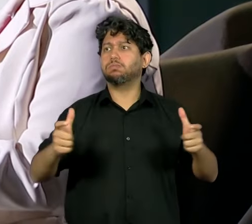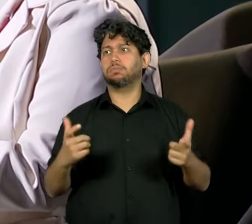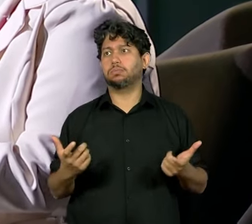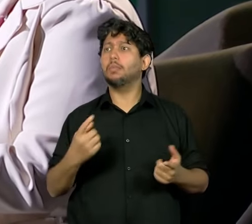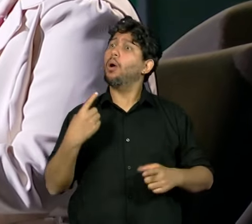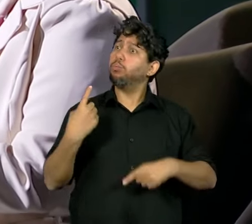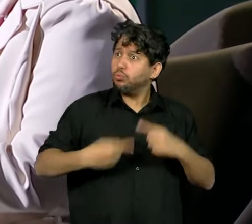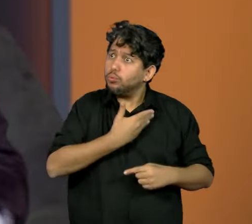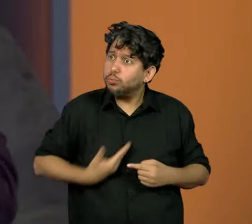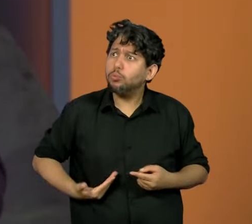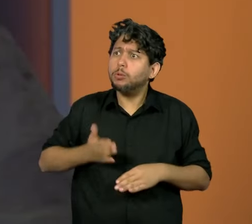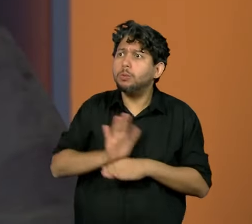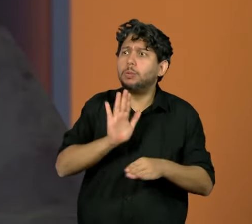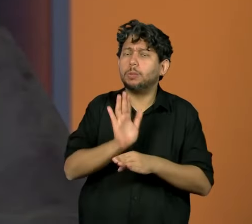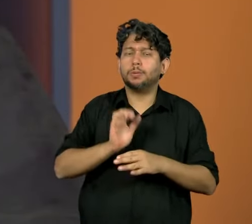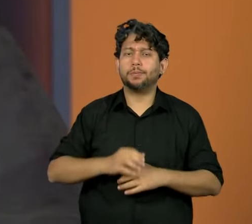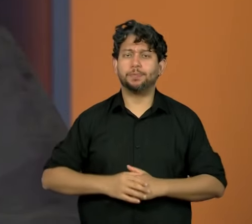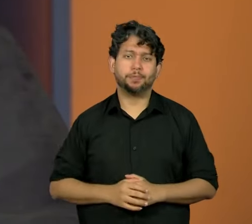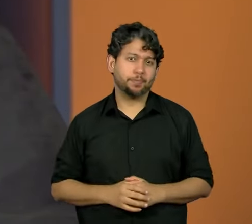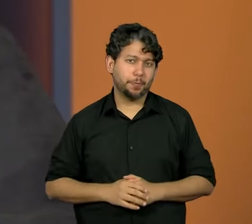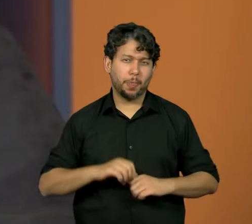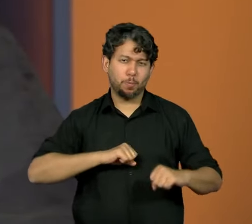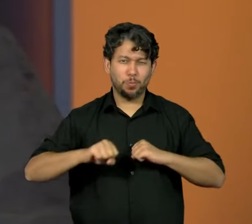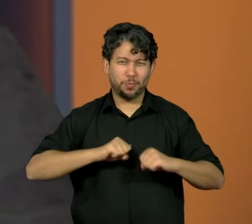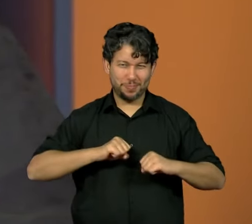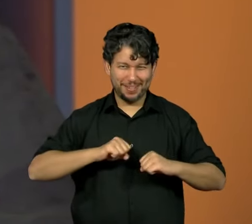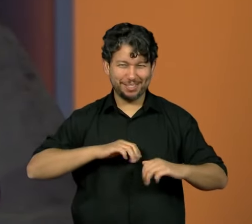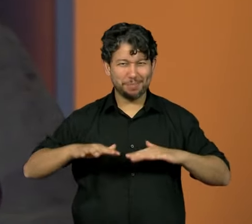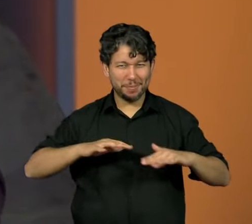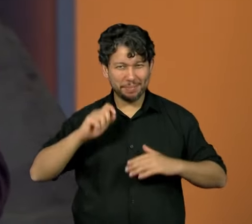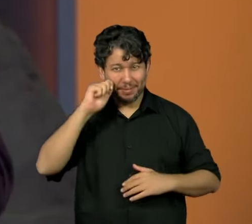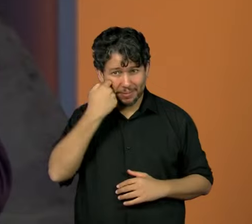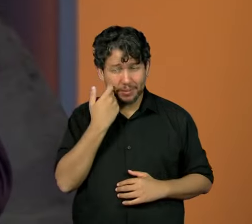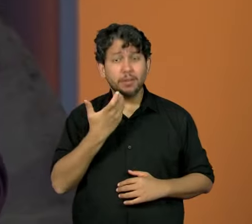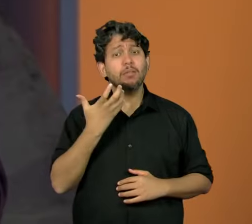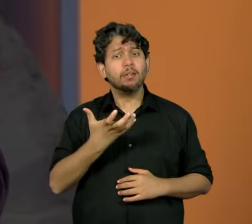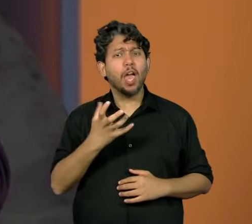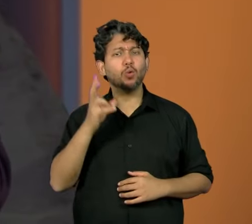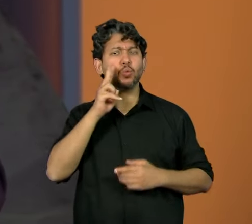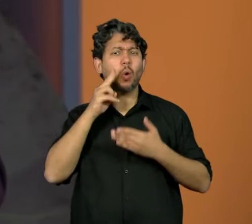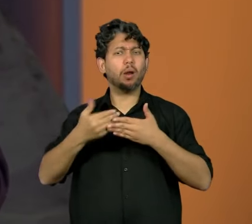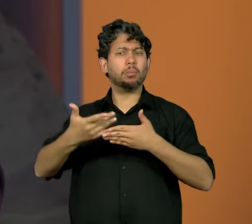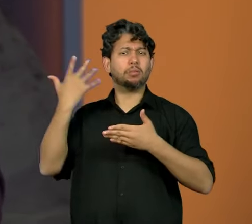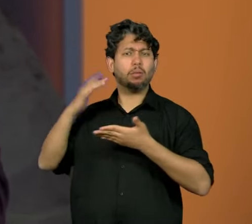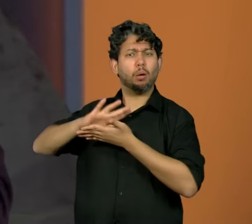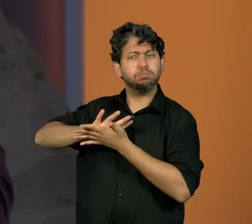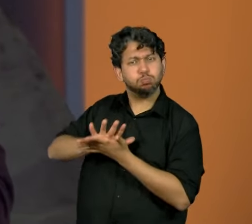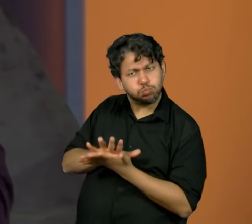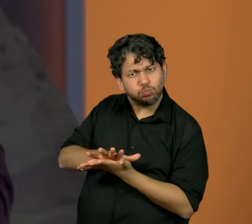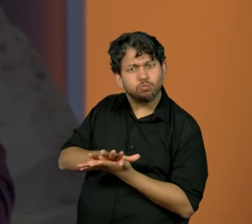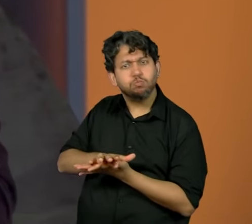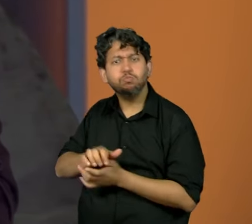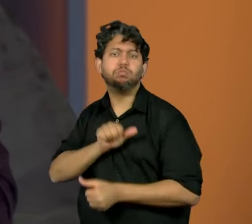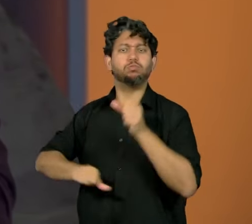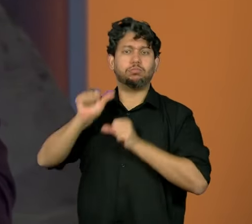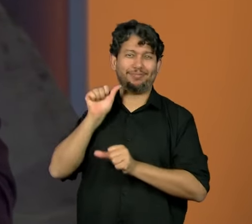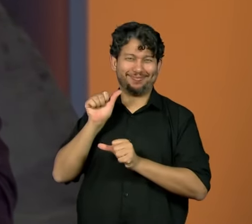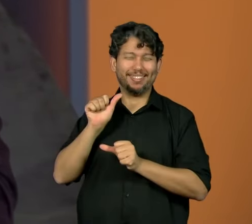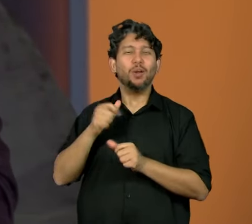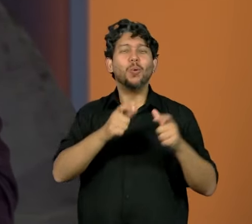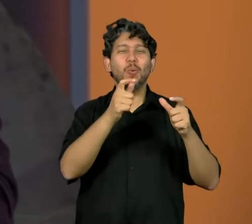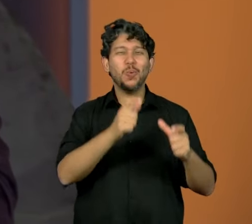dessas políticas públicas. O movimento negro luta por uma reparação histórica, sendo contra monumentos e nomes de locais públicos